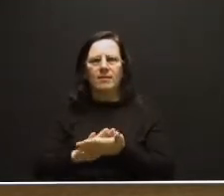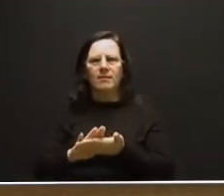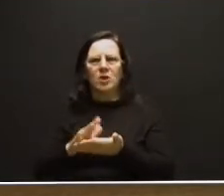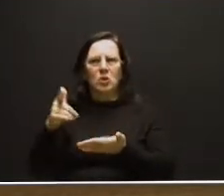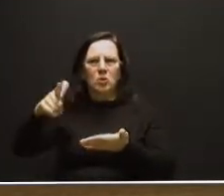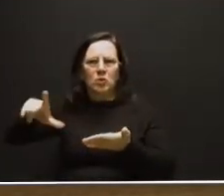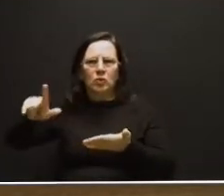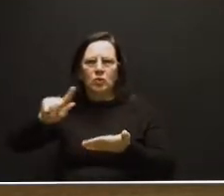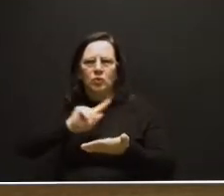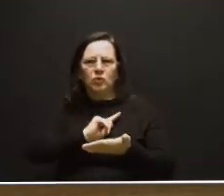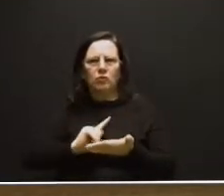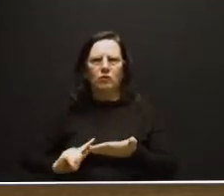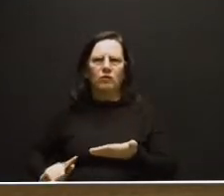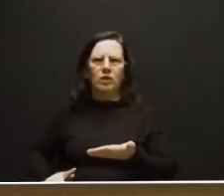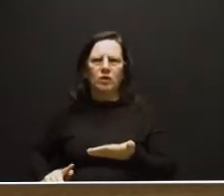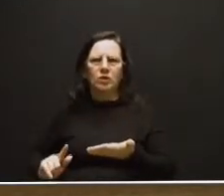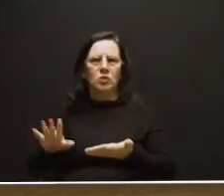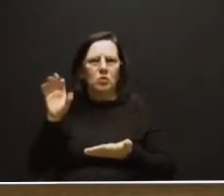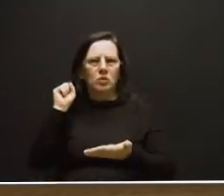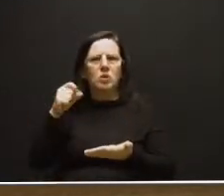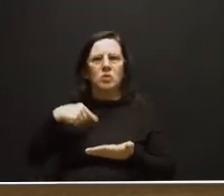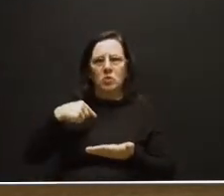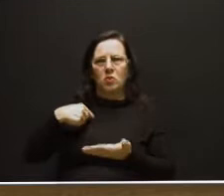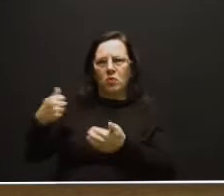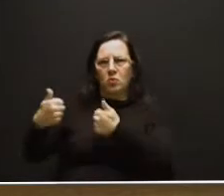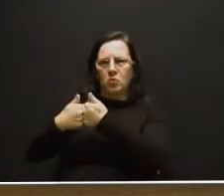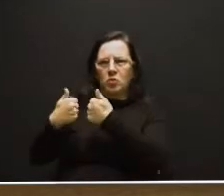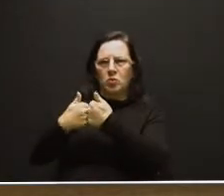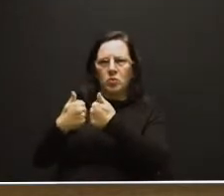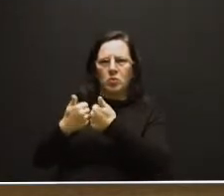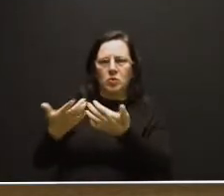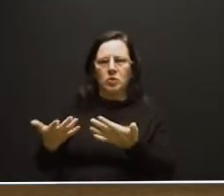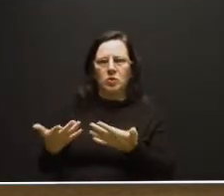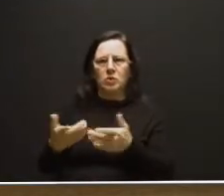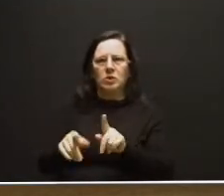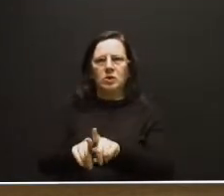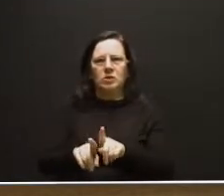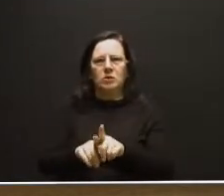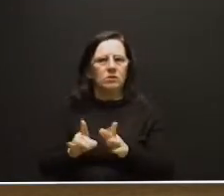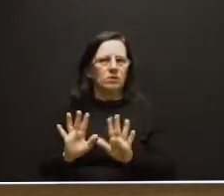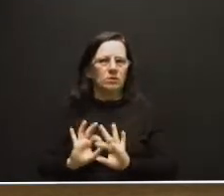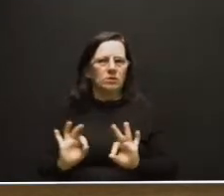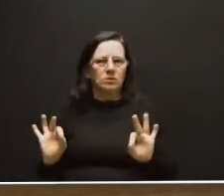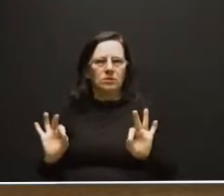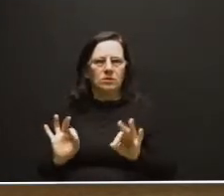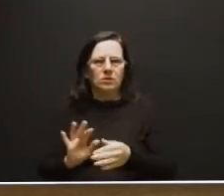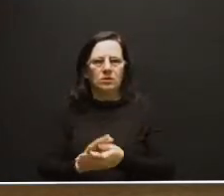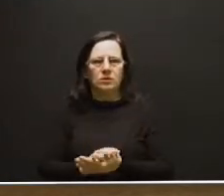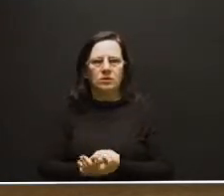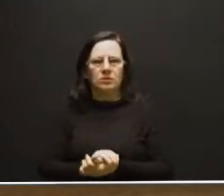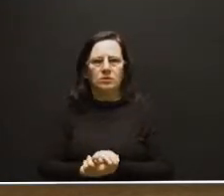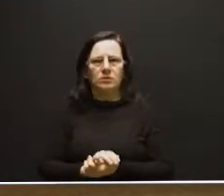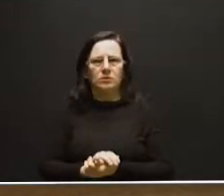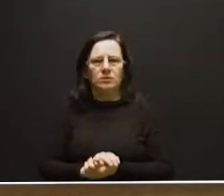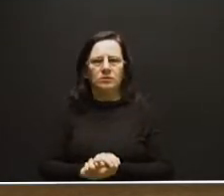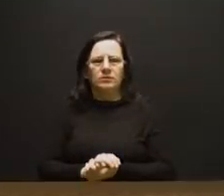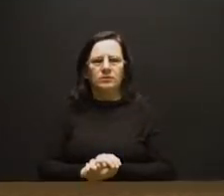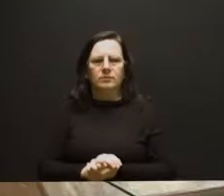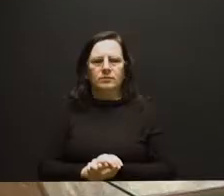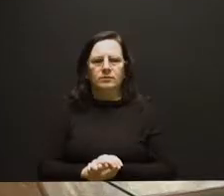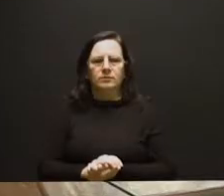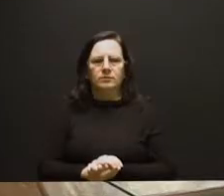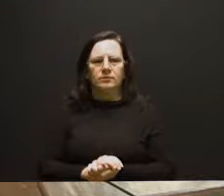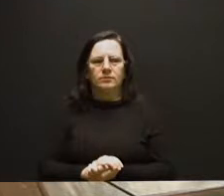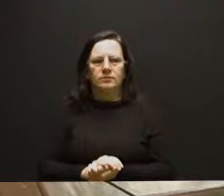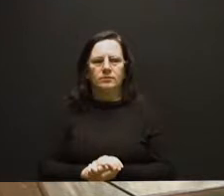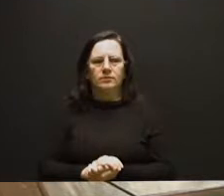outros governo fazem né houve só quem está do lado dele mamando nas tetas e em falando o que eles querem ouvir só isso o presidente